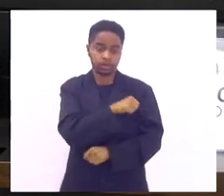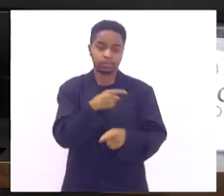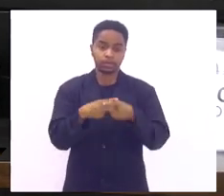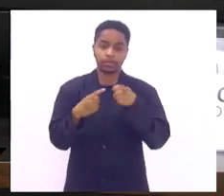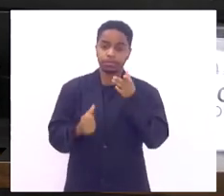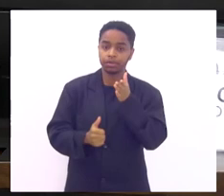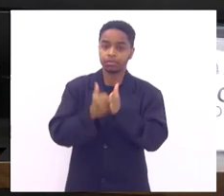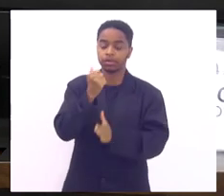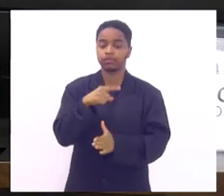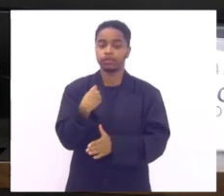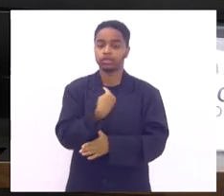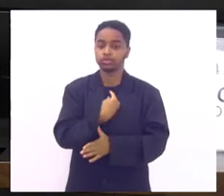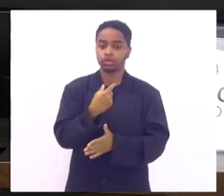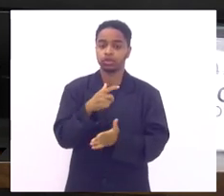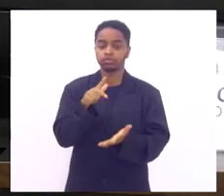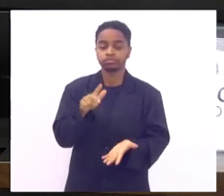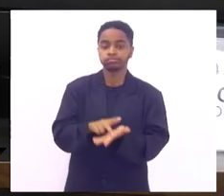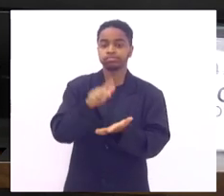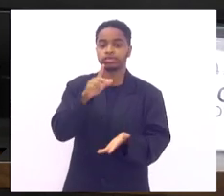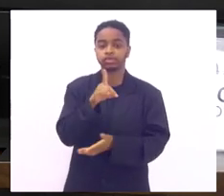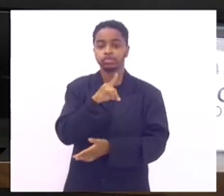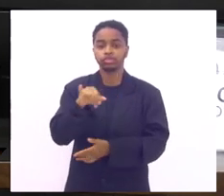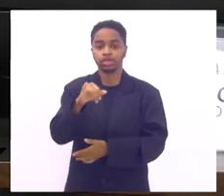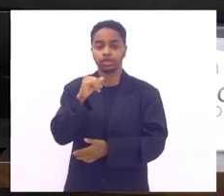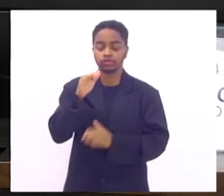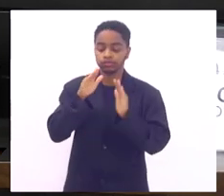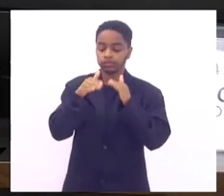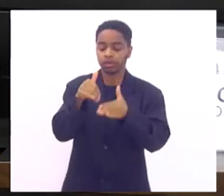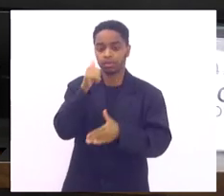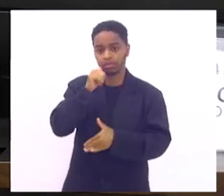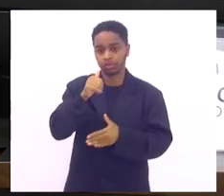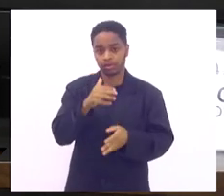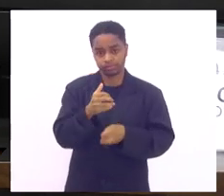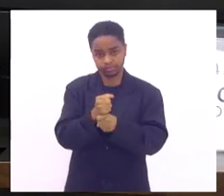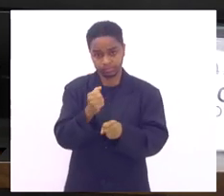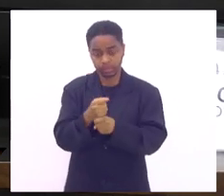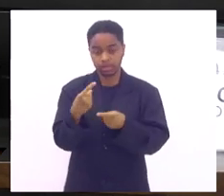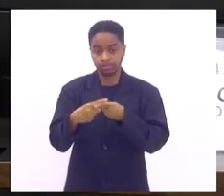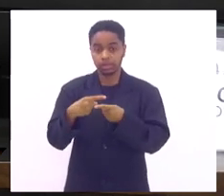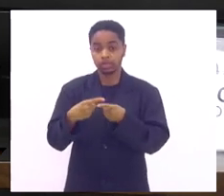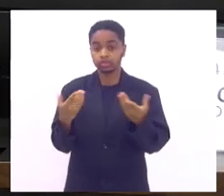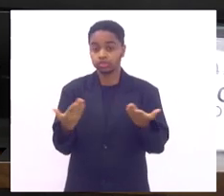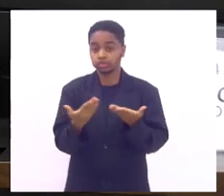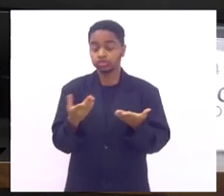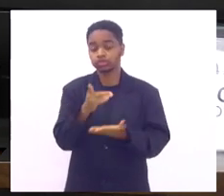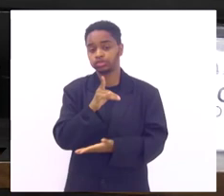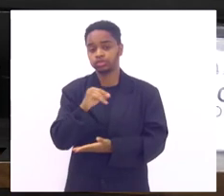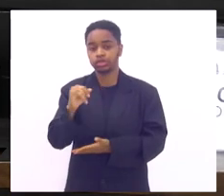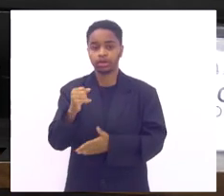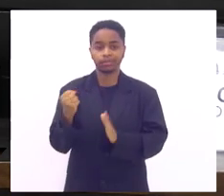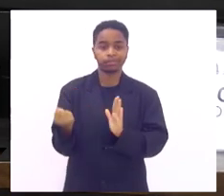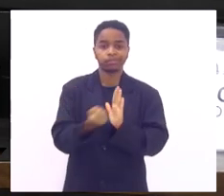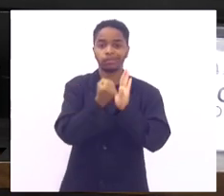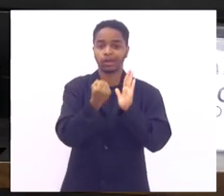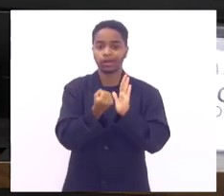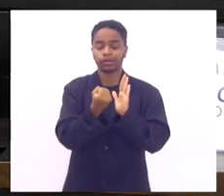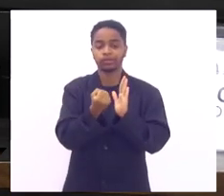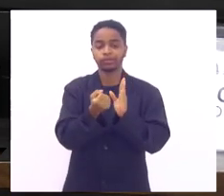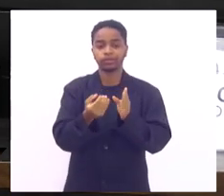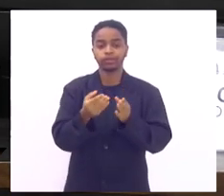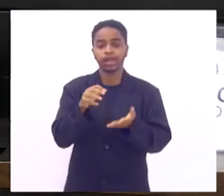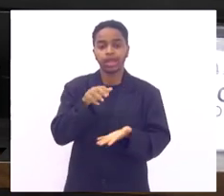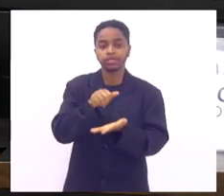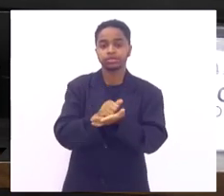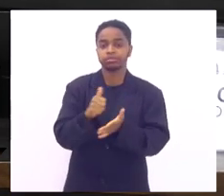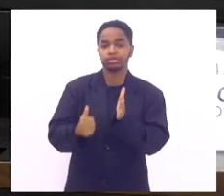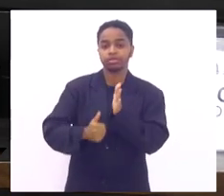a reconhecer o Dia da Mulher Contabilista. Essa data é a data da concessão do primeiro registro a